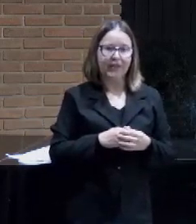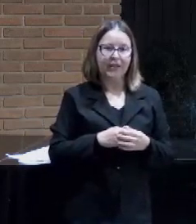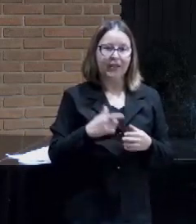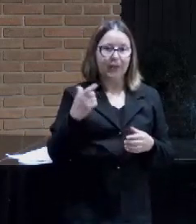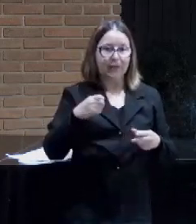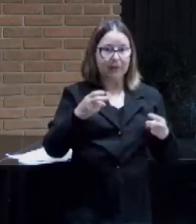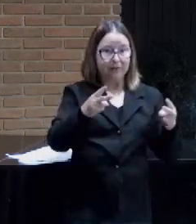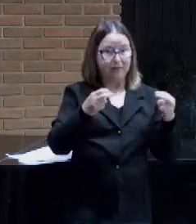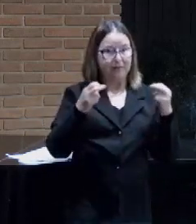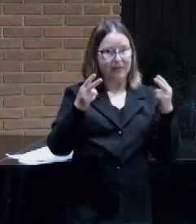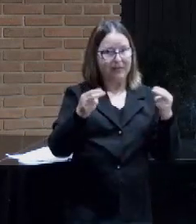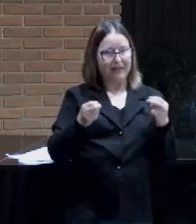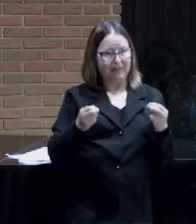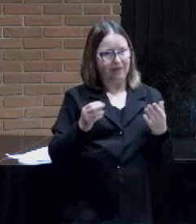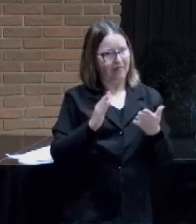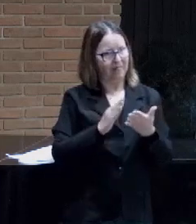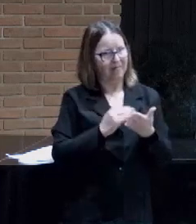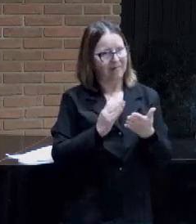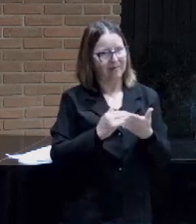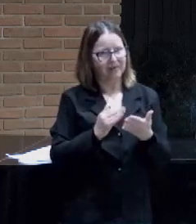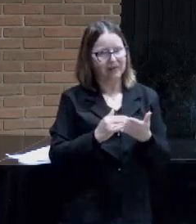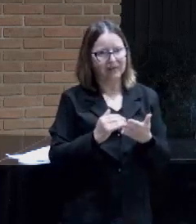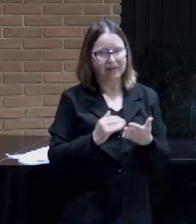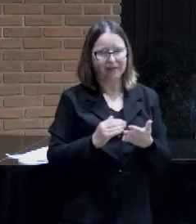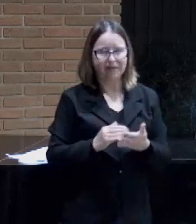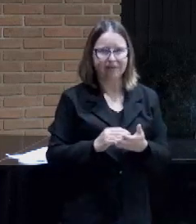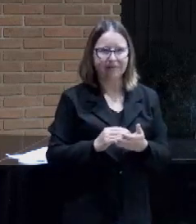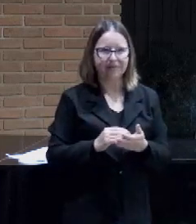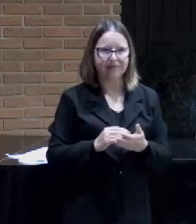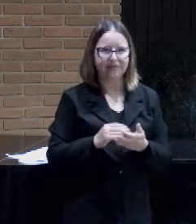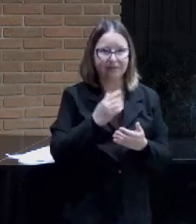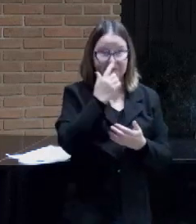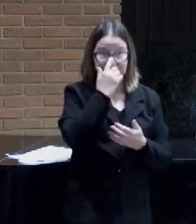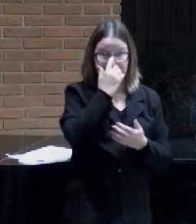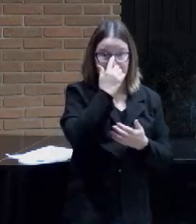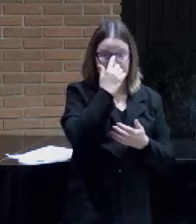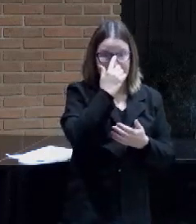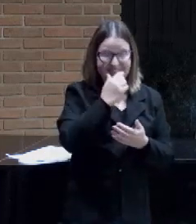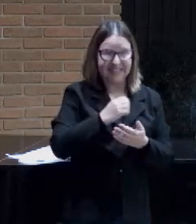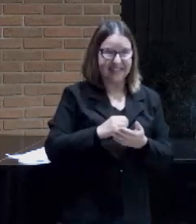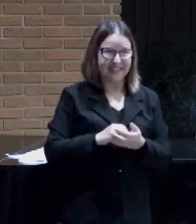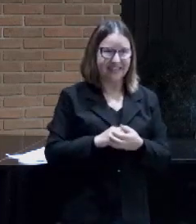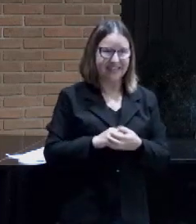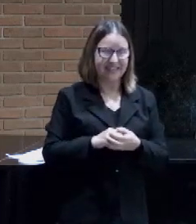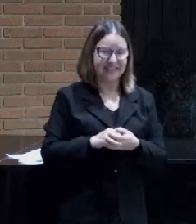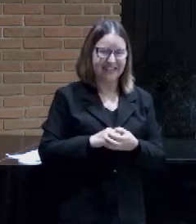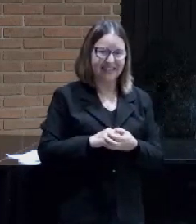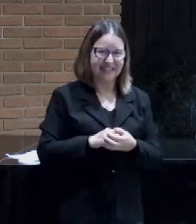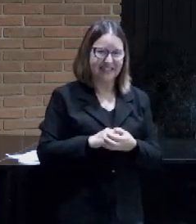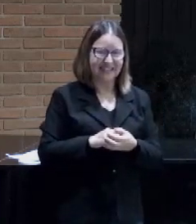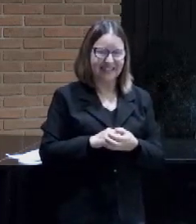no discorrer do livro. Tendo a oportunidade, eu darei continuidade aos outros estudos, se assim Deus permitir.